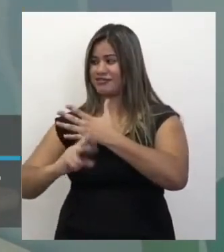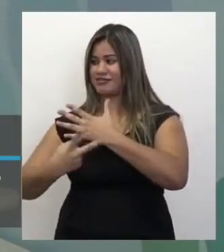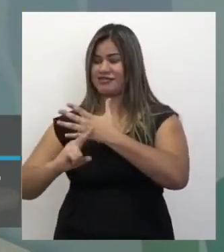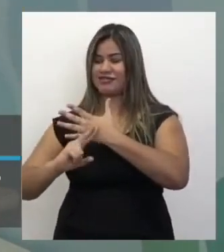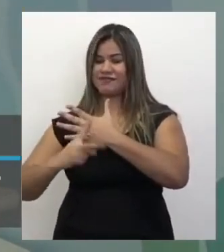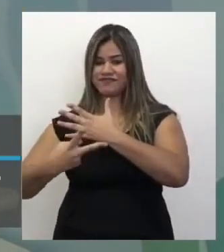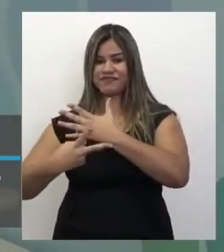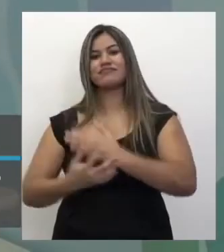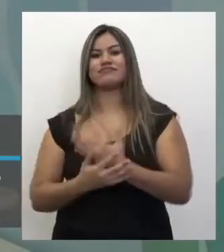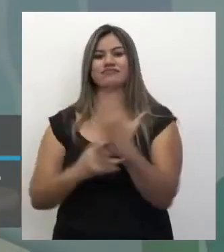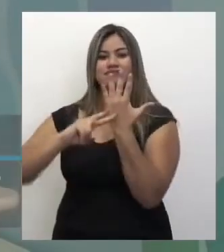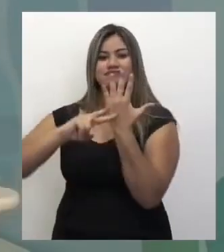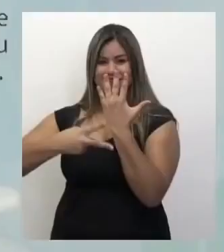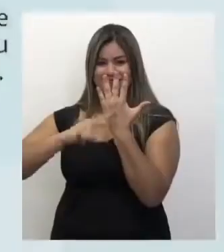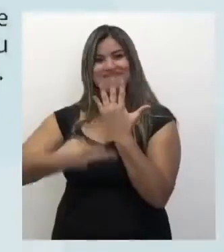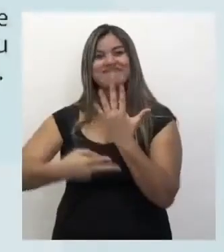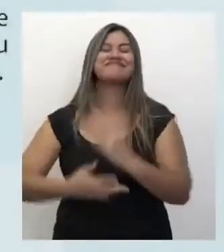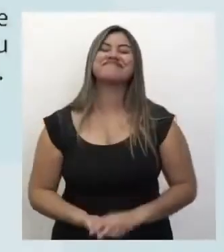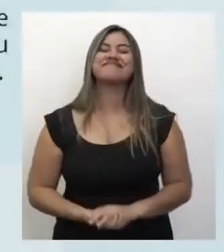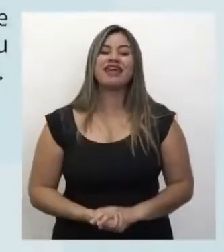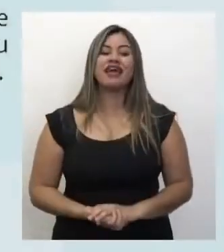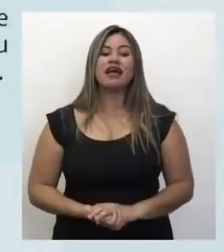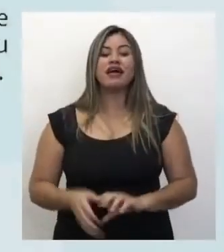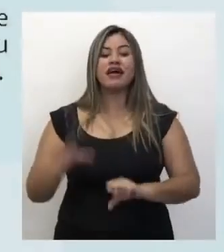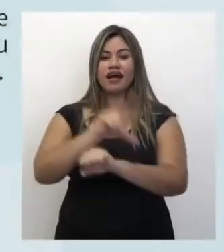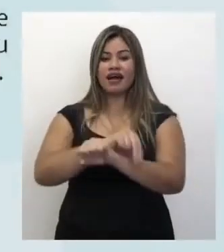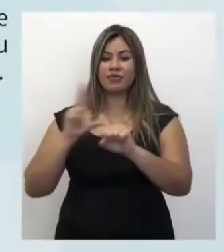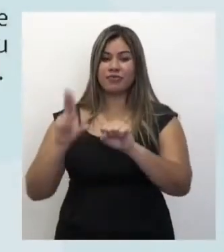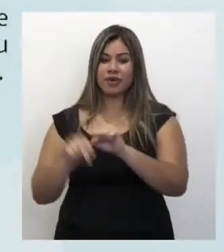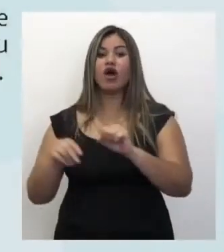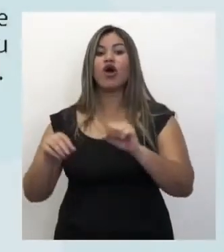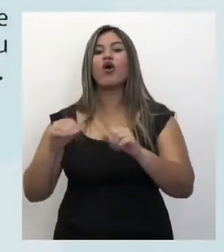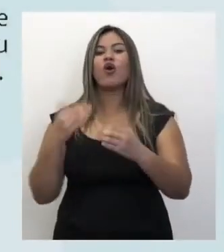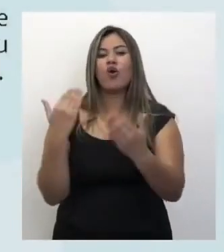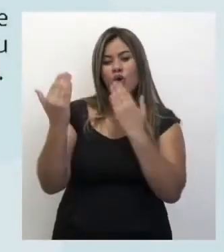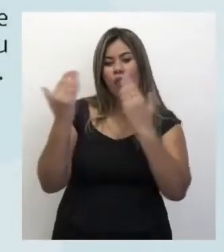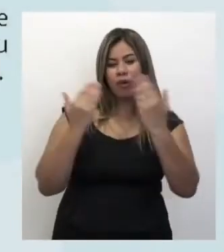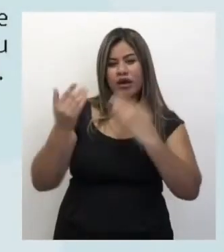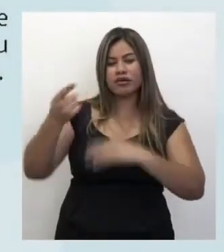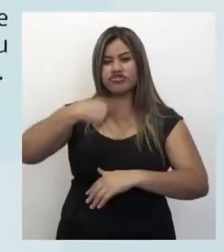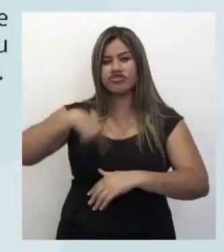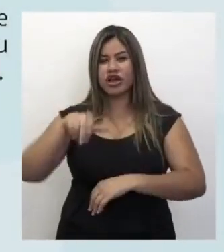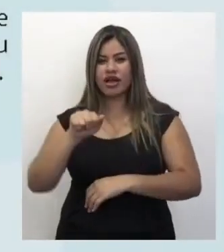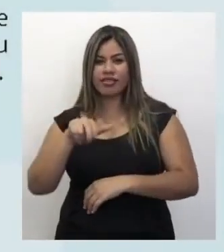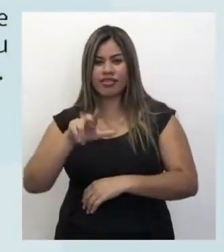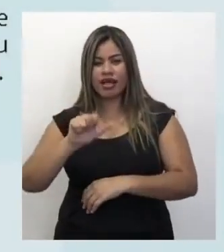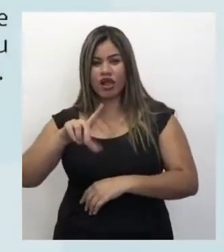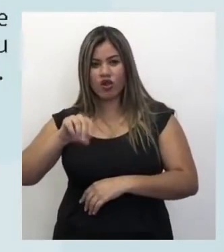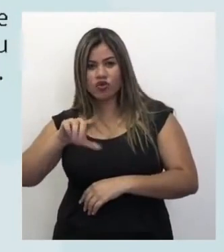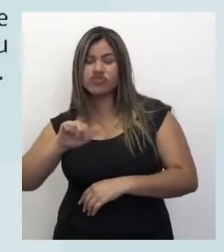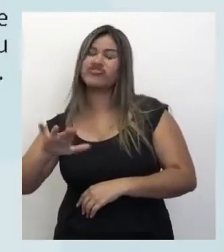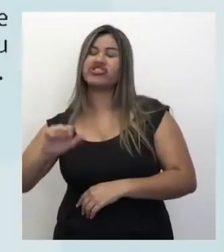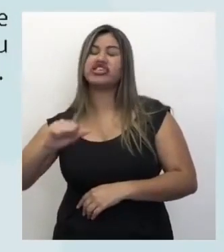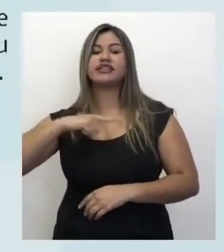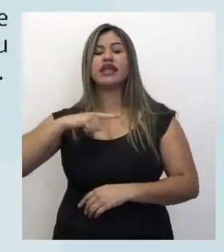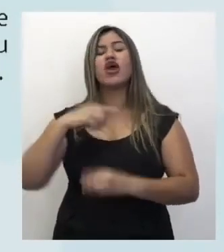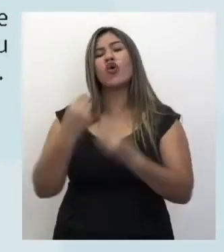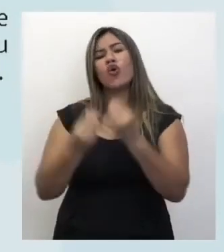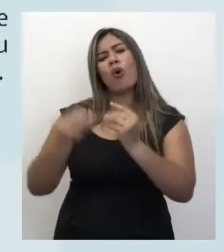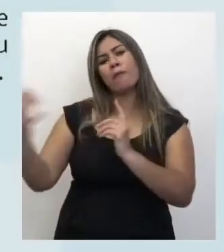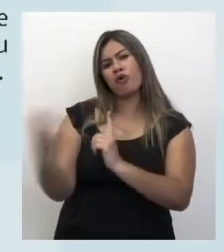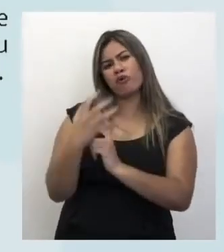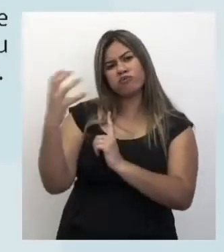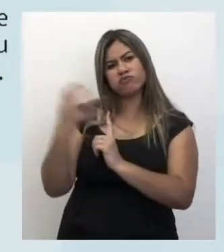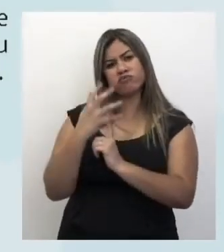nota. Argumento por comparação é aquele em que a gente faz analogias, a gente tenta convencer